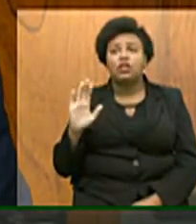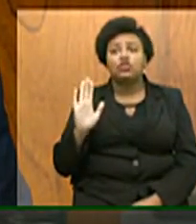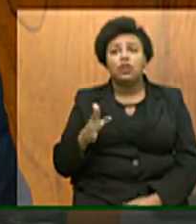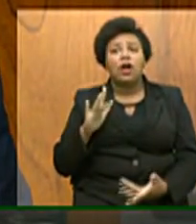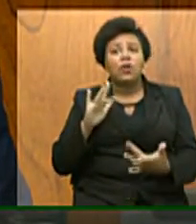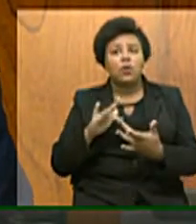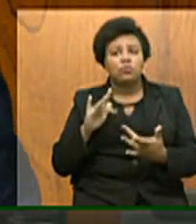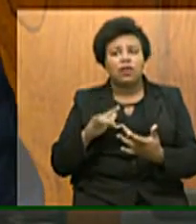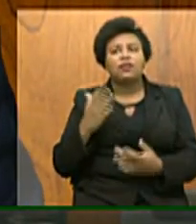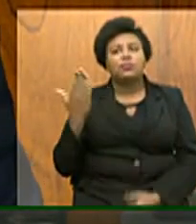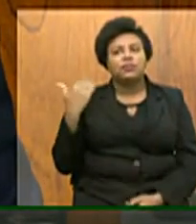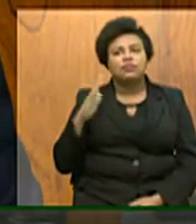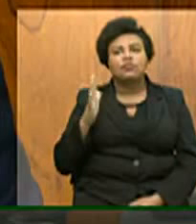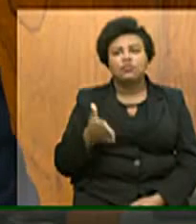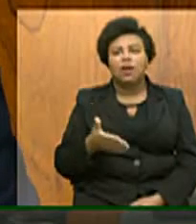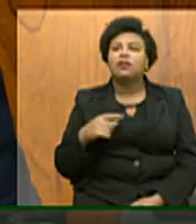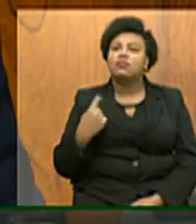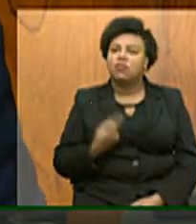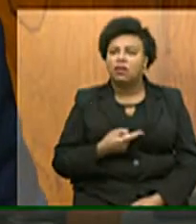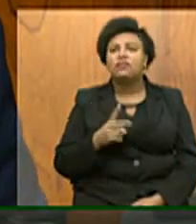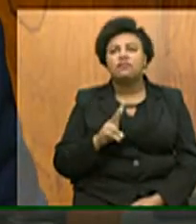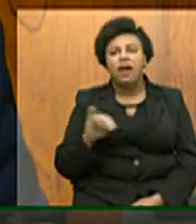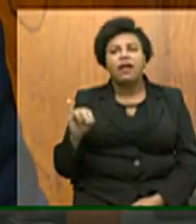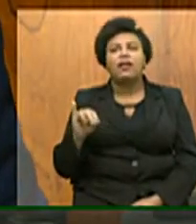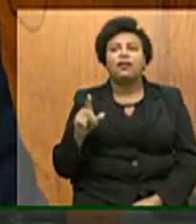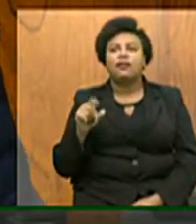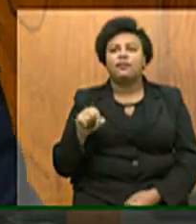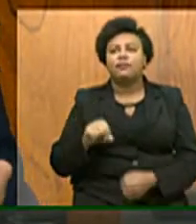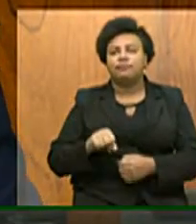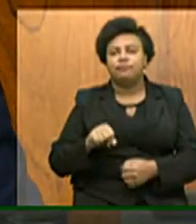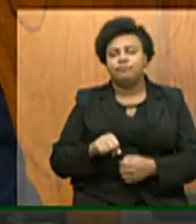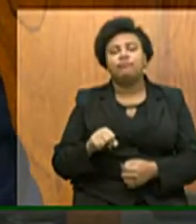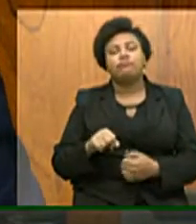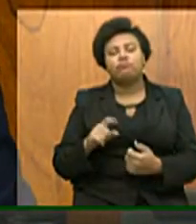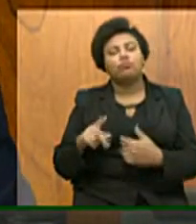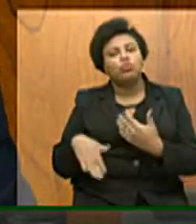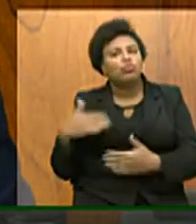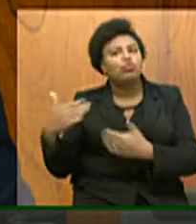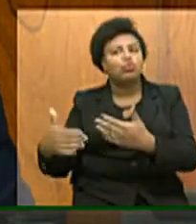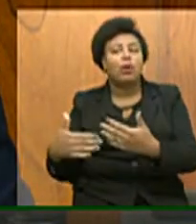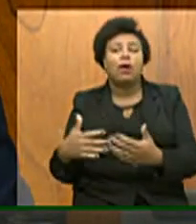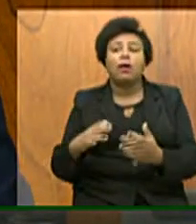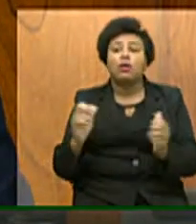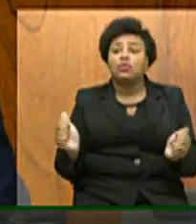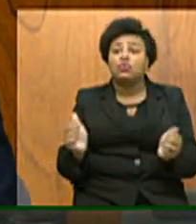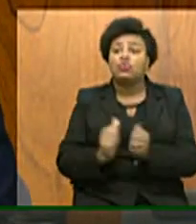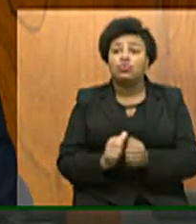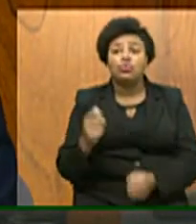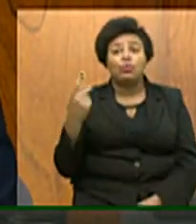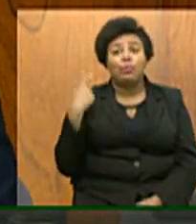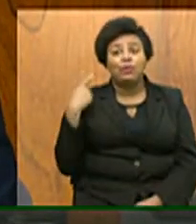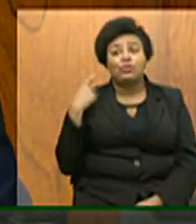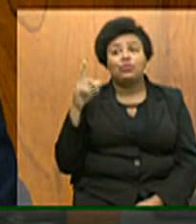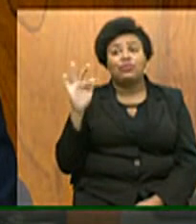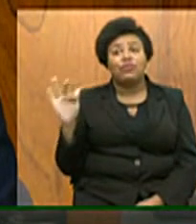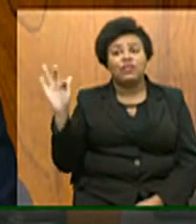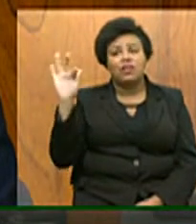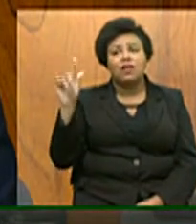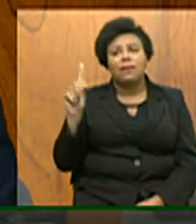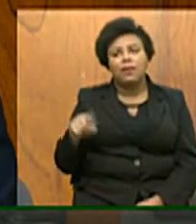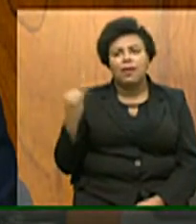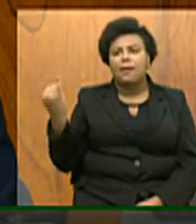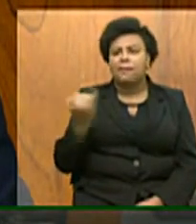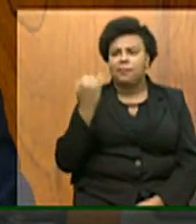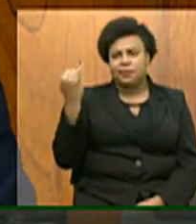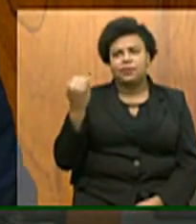conosco nessa mesma linha. Então, vamos sim levar adiante em conjunto com a bancada federal, que é importante